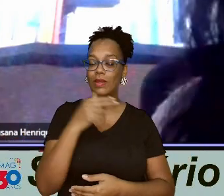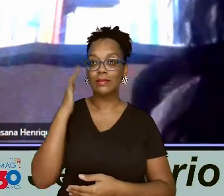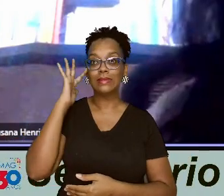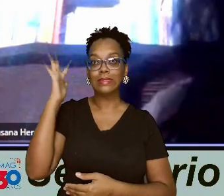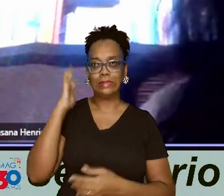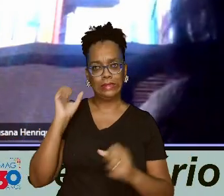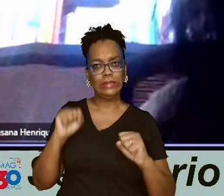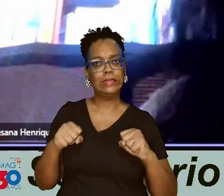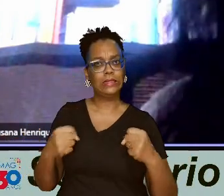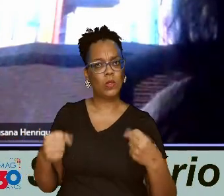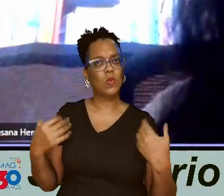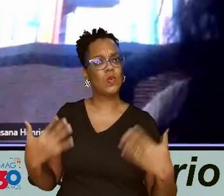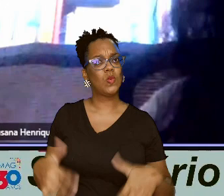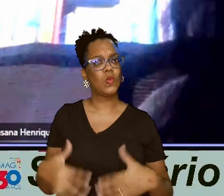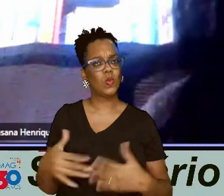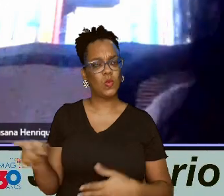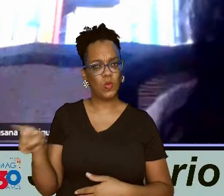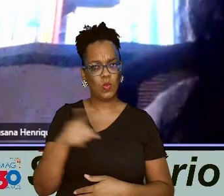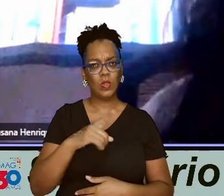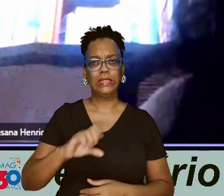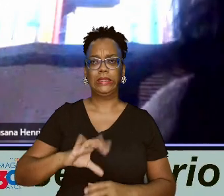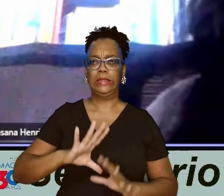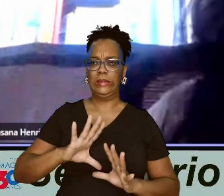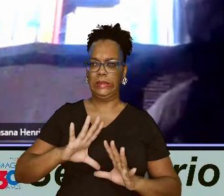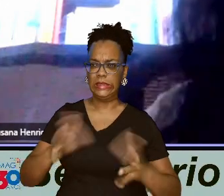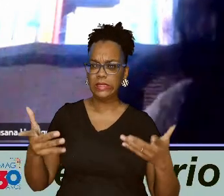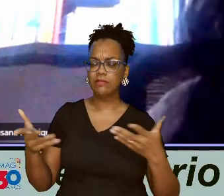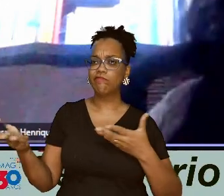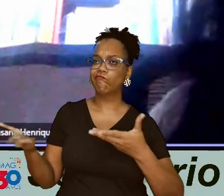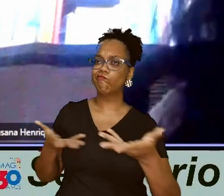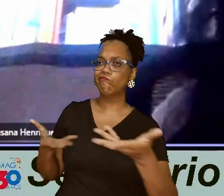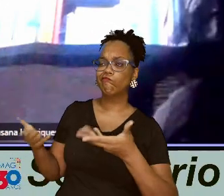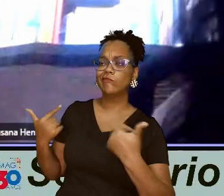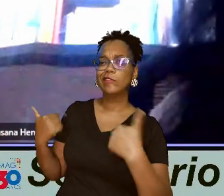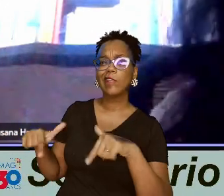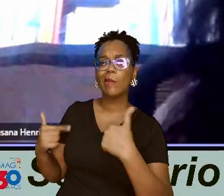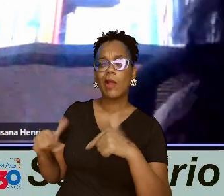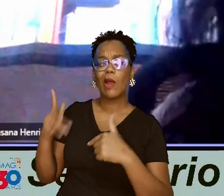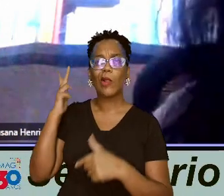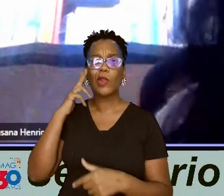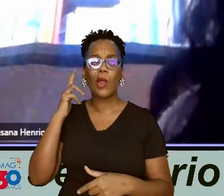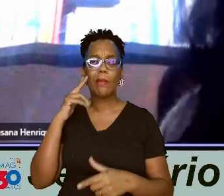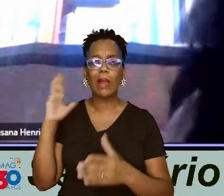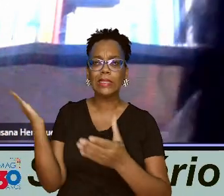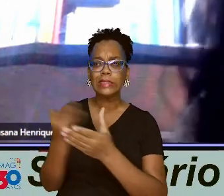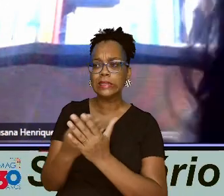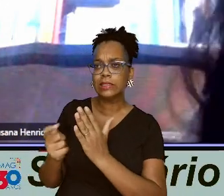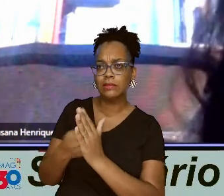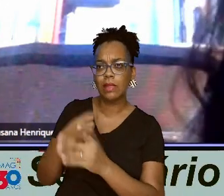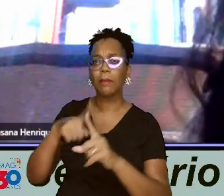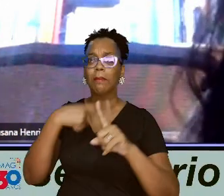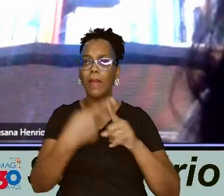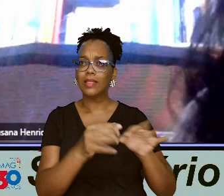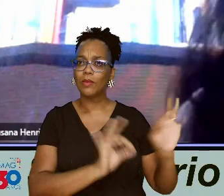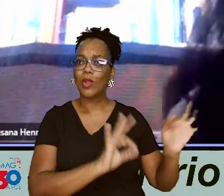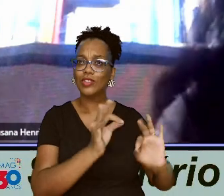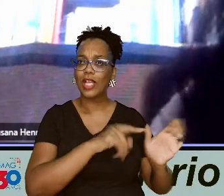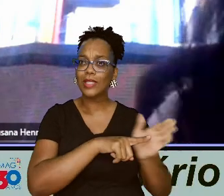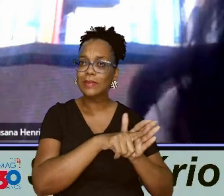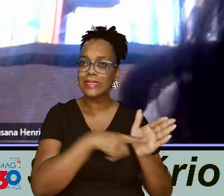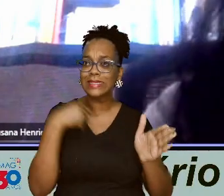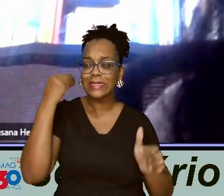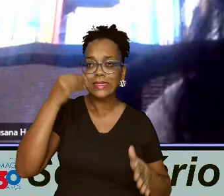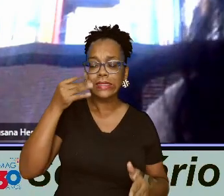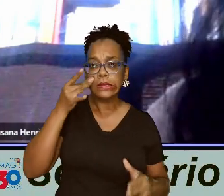vocês tiveram, né, tendo que lidar com as atividades do dia a dia, audiência, sentença e tudo mais, e ainda se envolver num projeto desse com esse